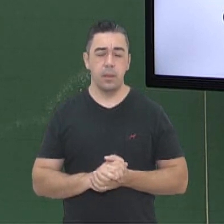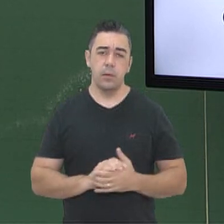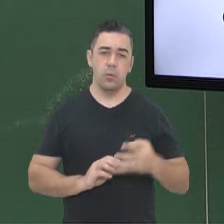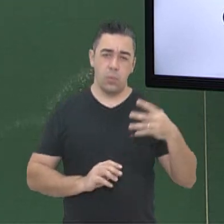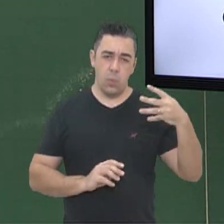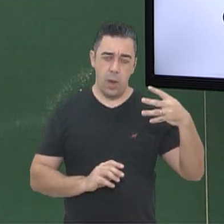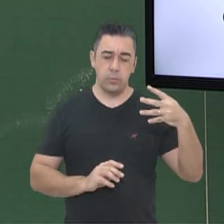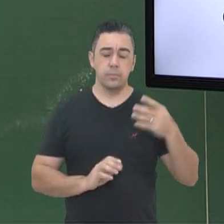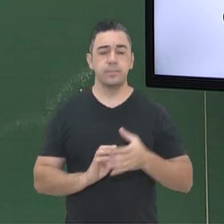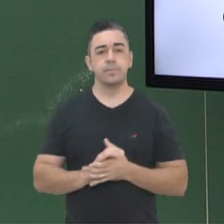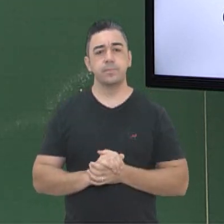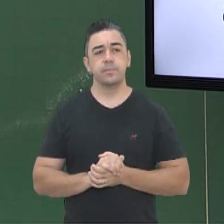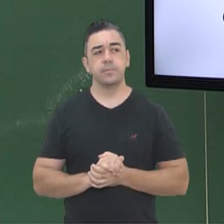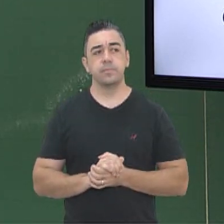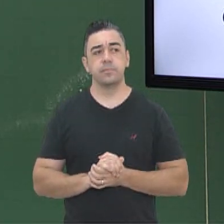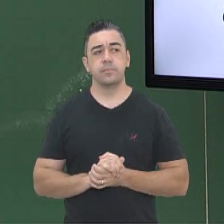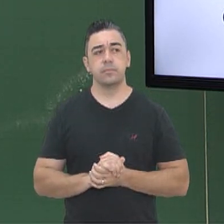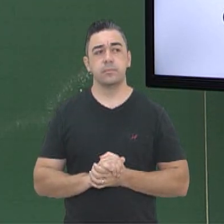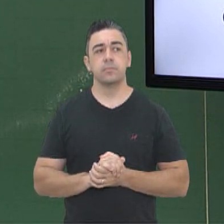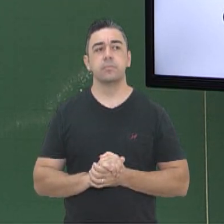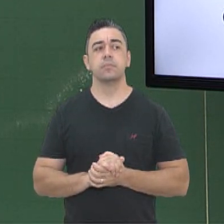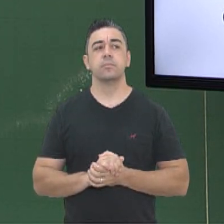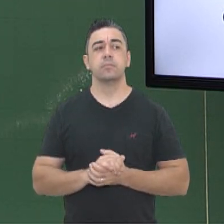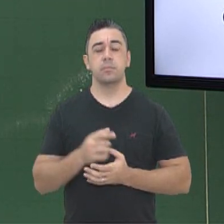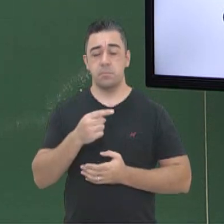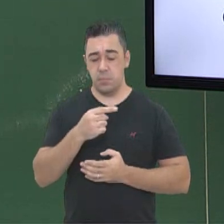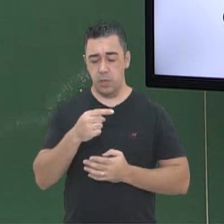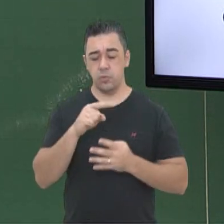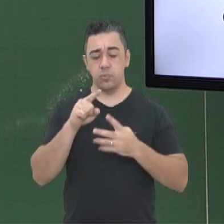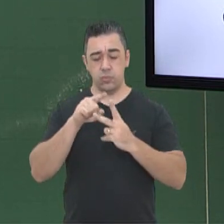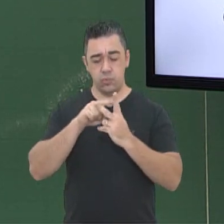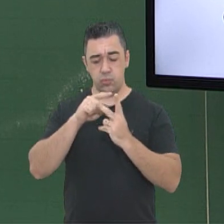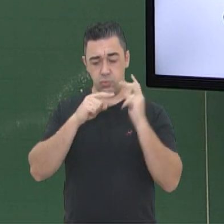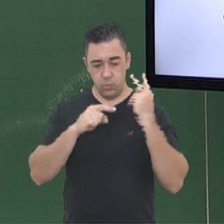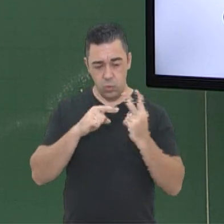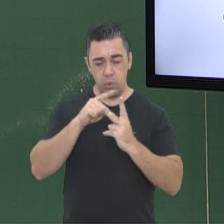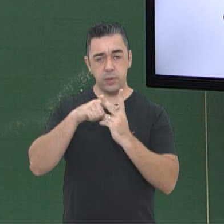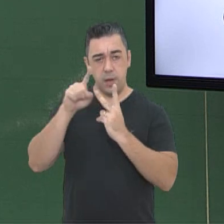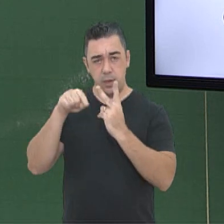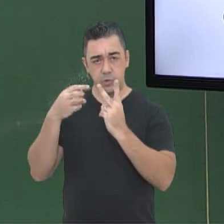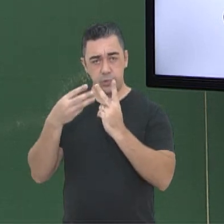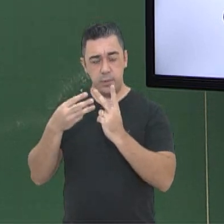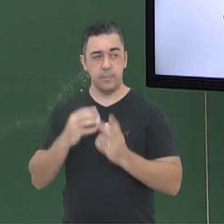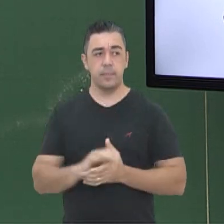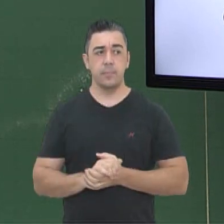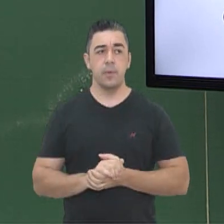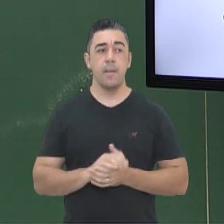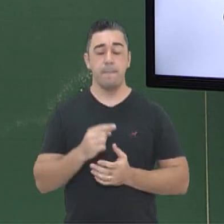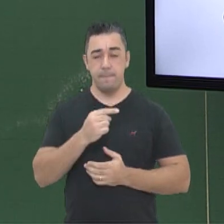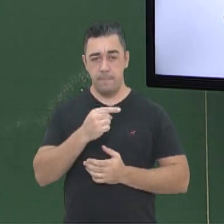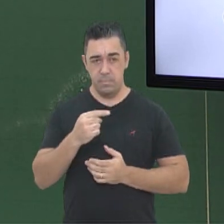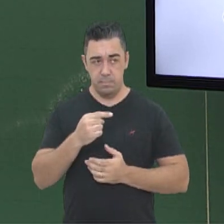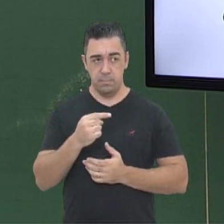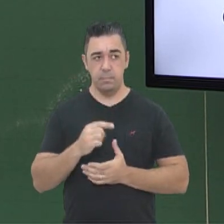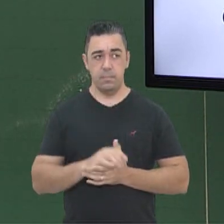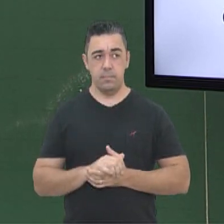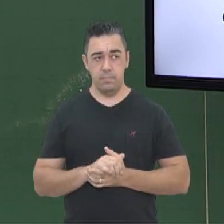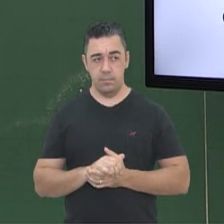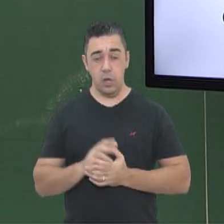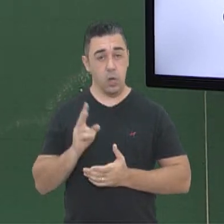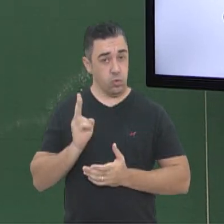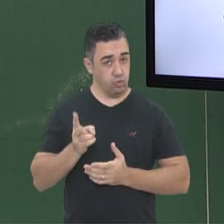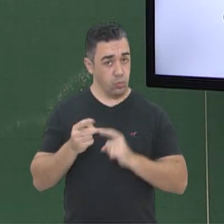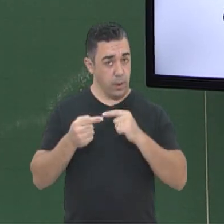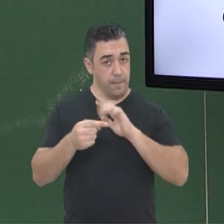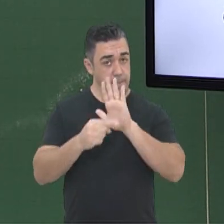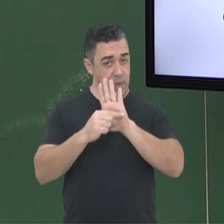vai ficar 4. Então aqui eu fiquei com 4 menos 2 raiz de 3. Menos, esse menos tem que